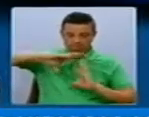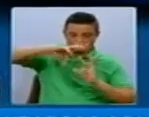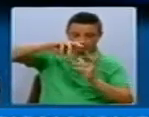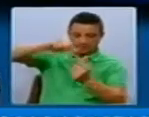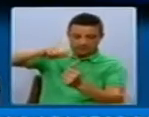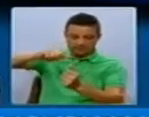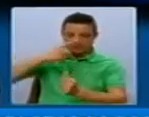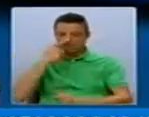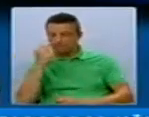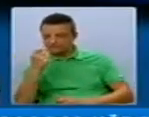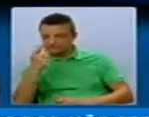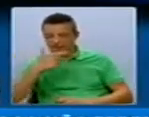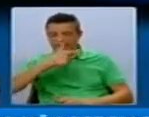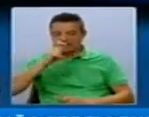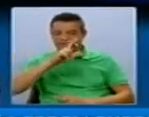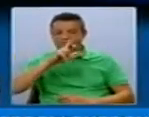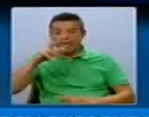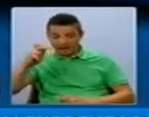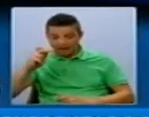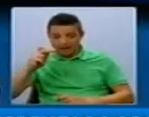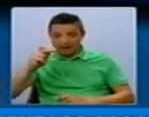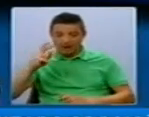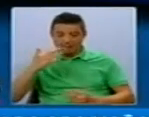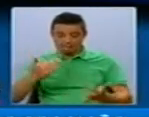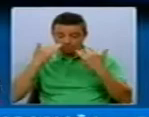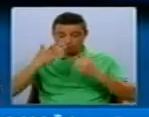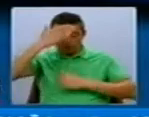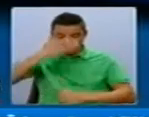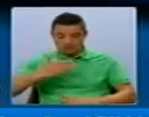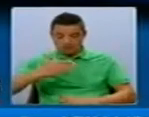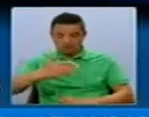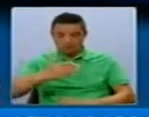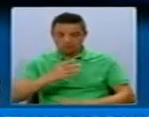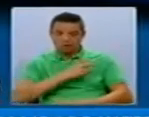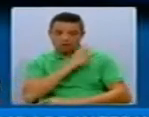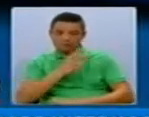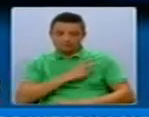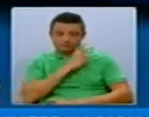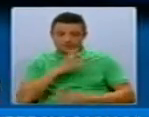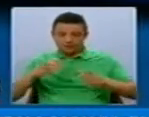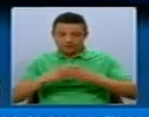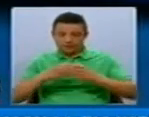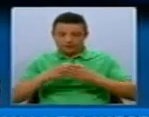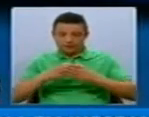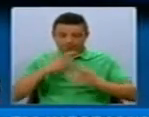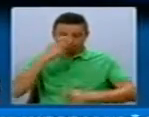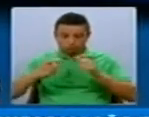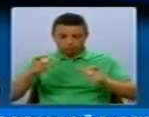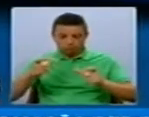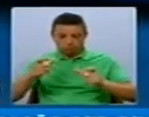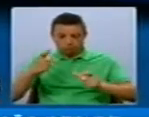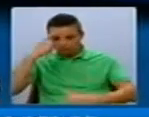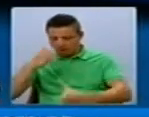até parecidos com a Terra. É uma das notícias da semana que vem da Universidade de Vanderbilt e de uma equipa de cientistas que conseguiu criar